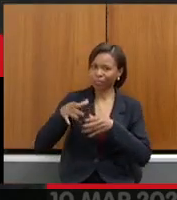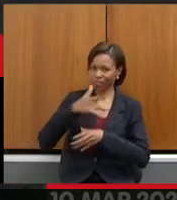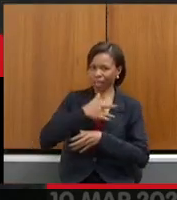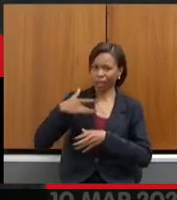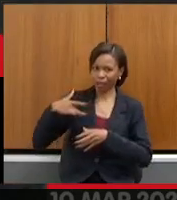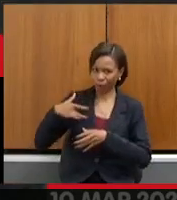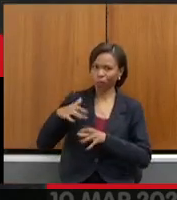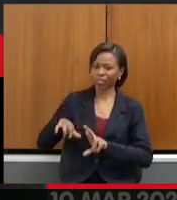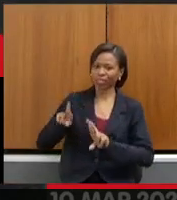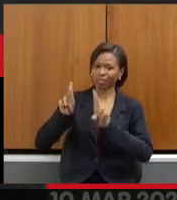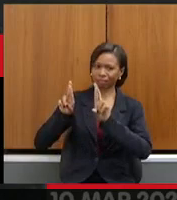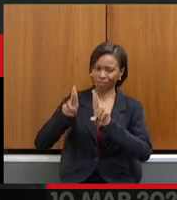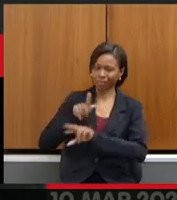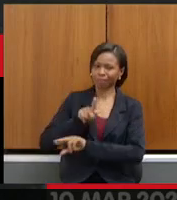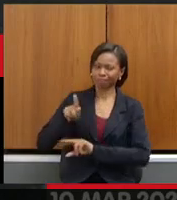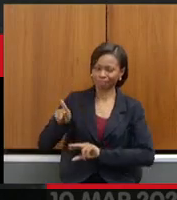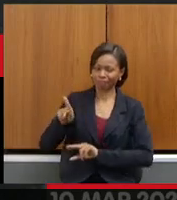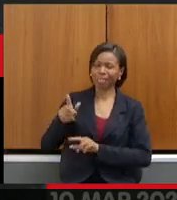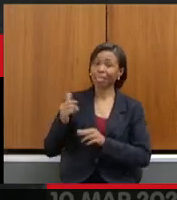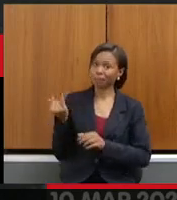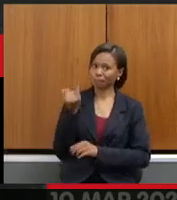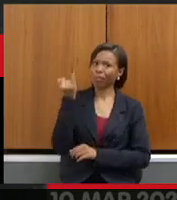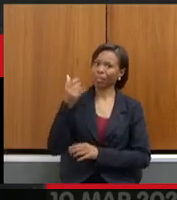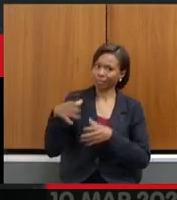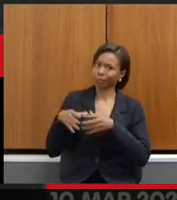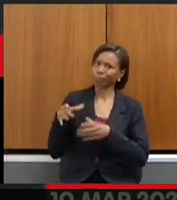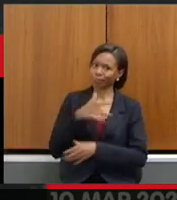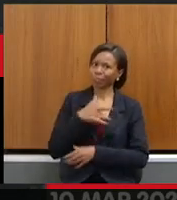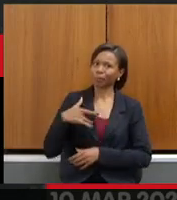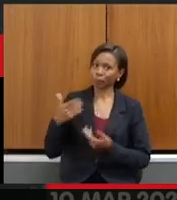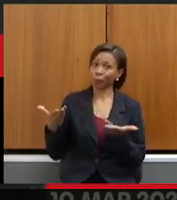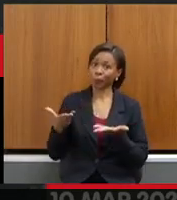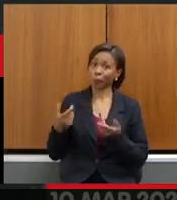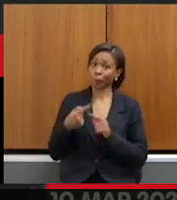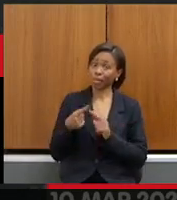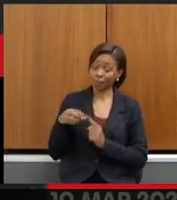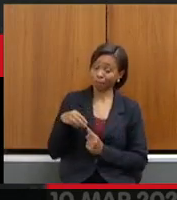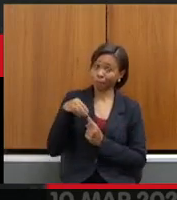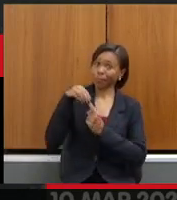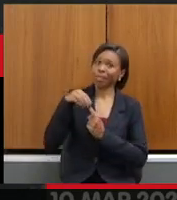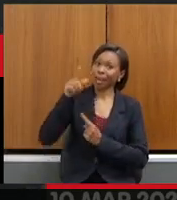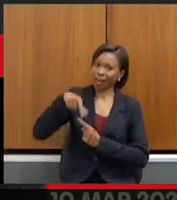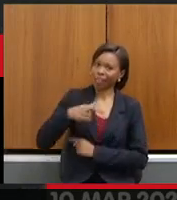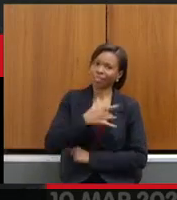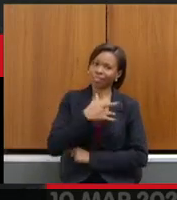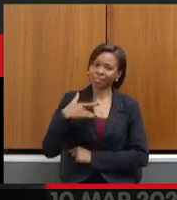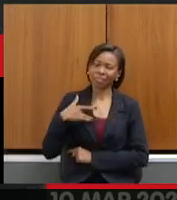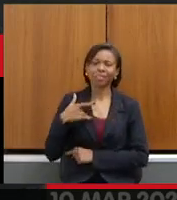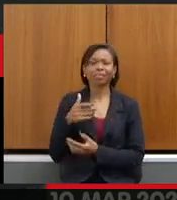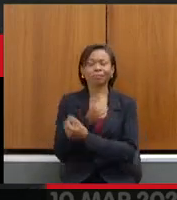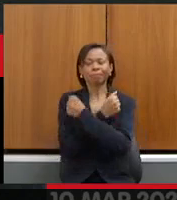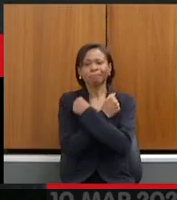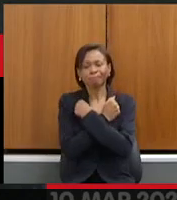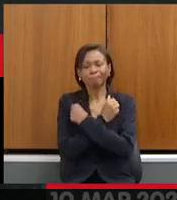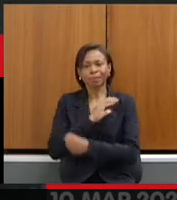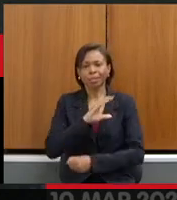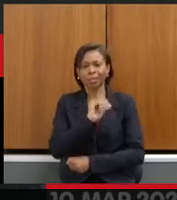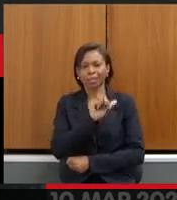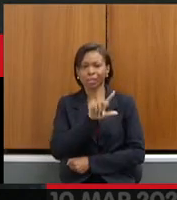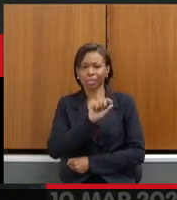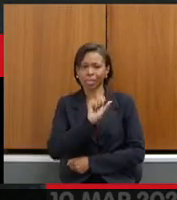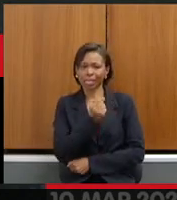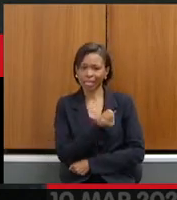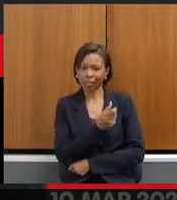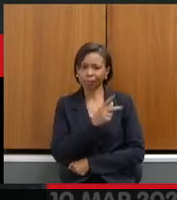de saúde é de suma importância nesse momento agora nosso tá bom né que hoje tudo a prioridade hoje a saúde Manda um abraço por causa de pimenta né que foi também